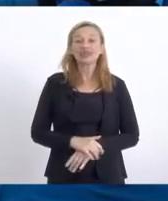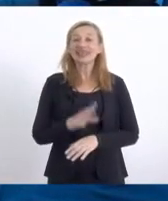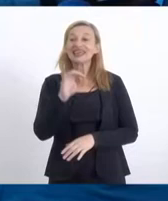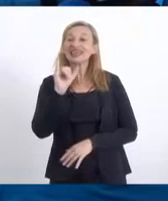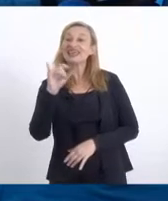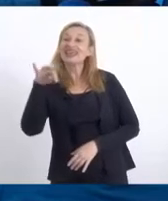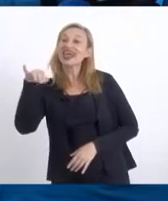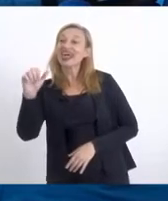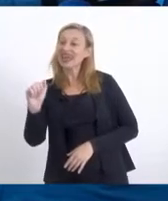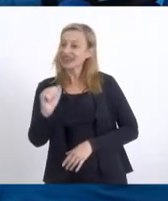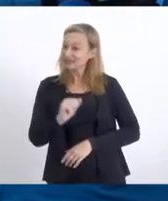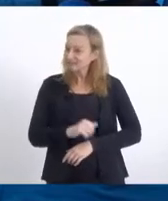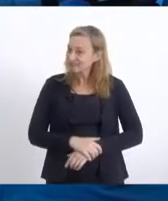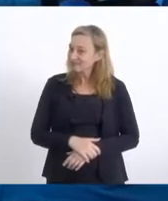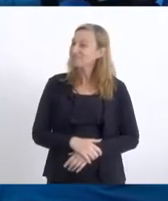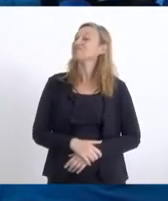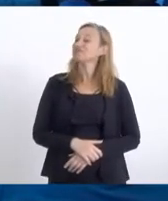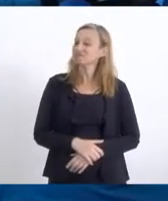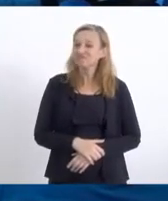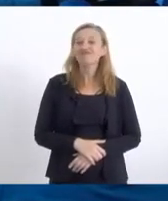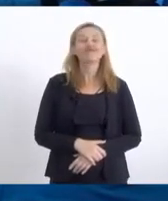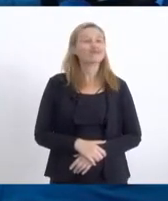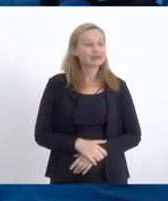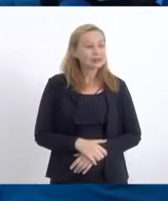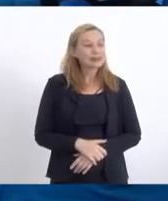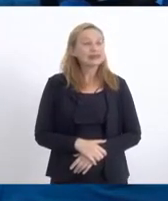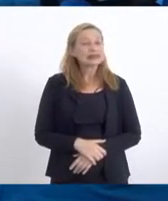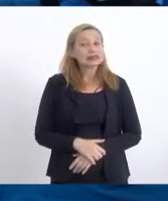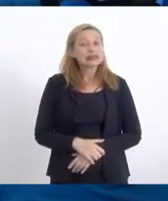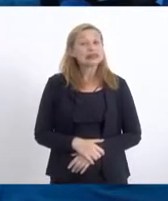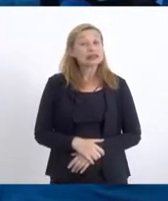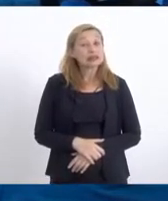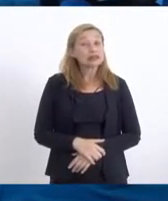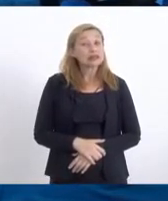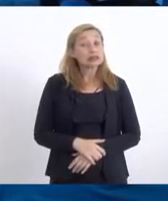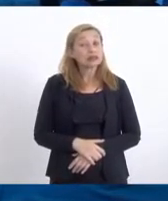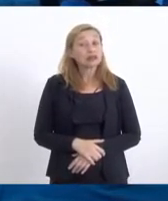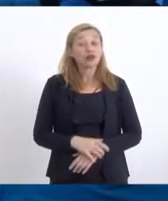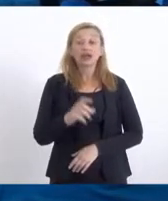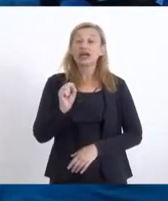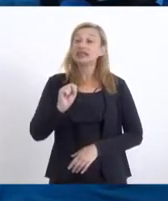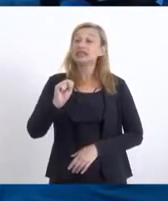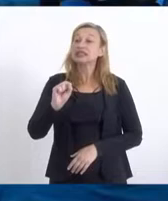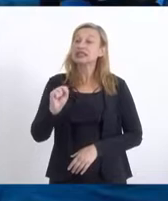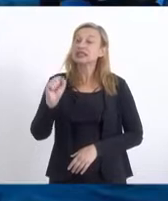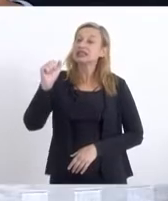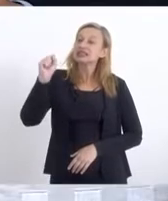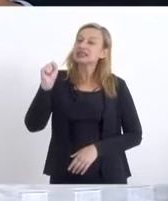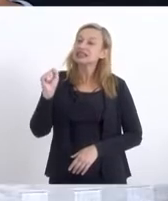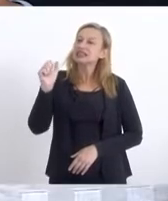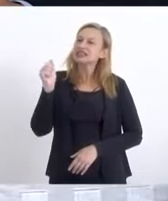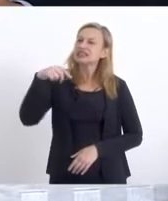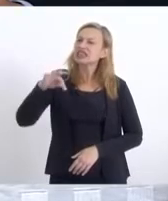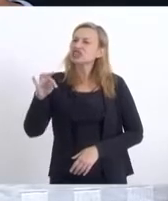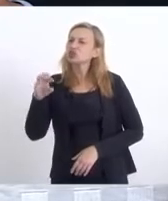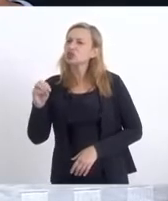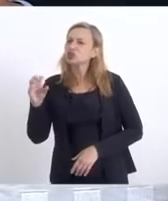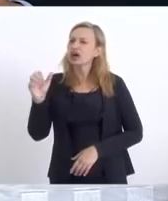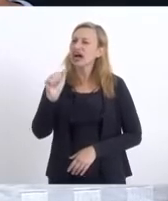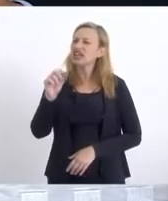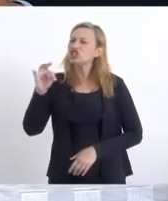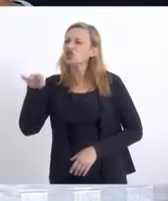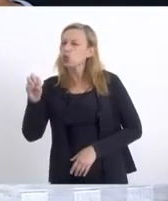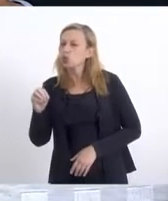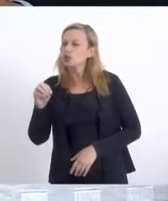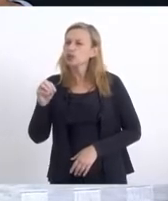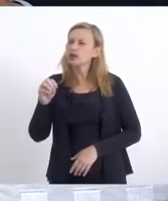INEA. E nós fizemos em Santo Antônio de Pádua, salvo engano, possivelmente